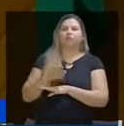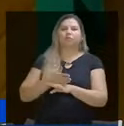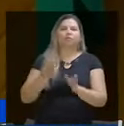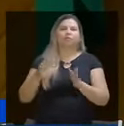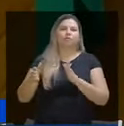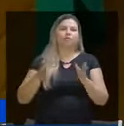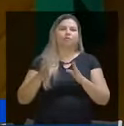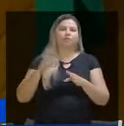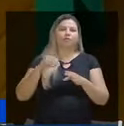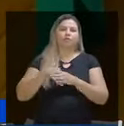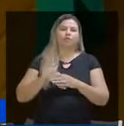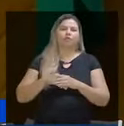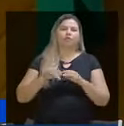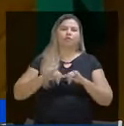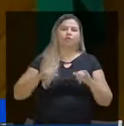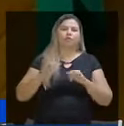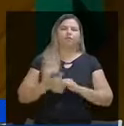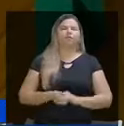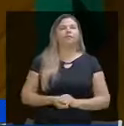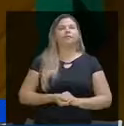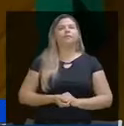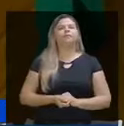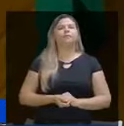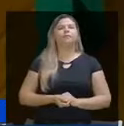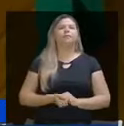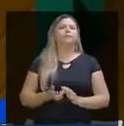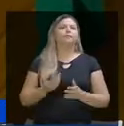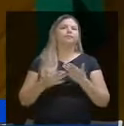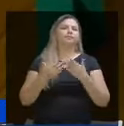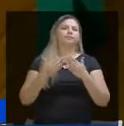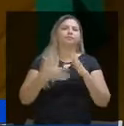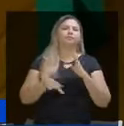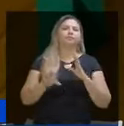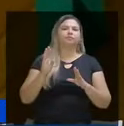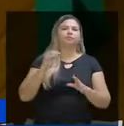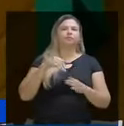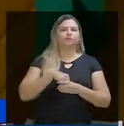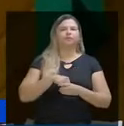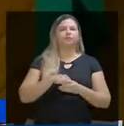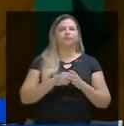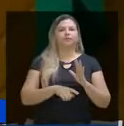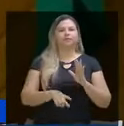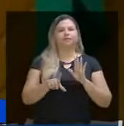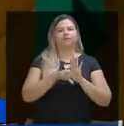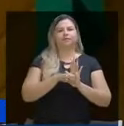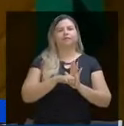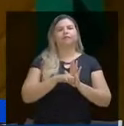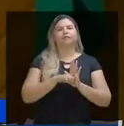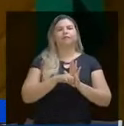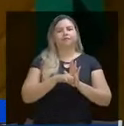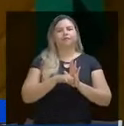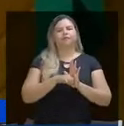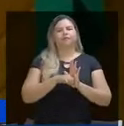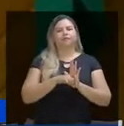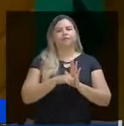eleitoral. Sobre a natureza jurídica da certidão de quitação